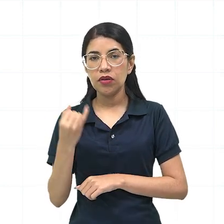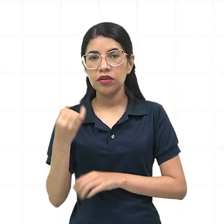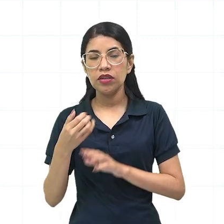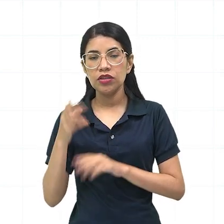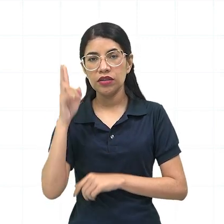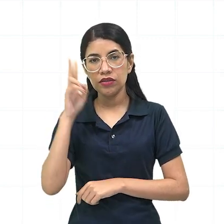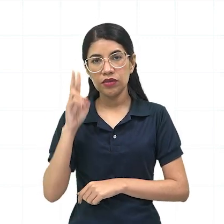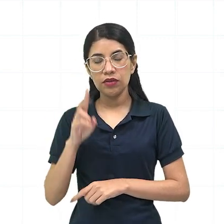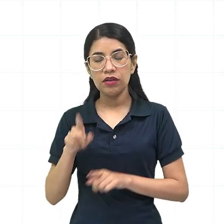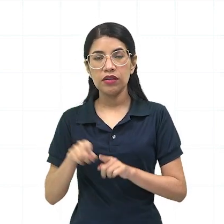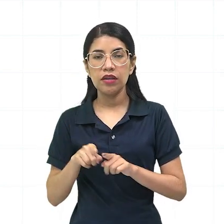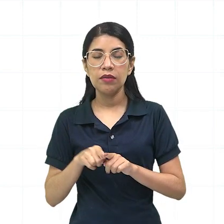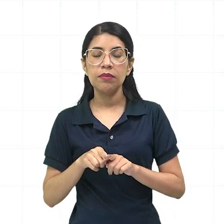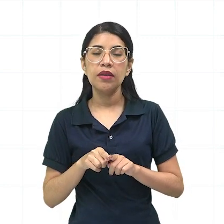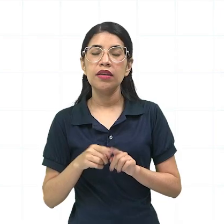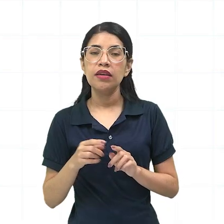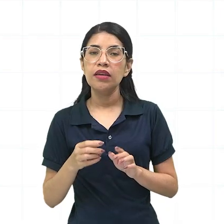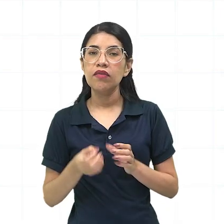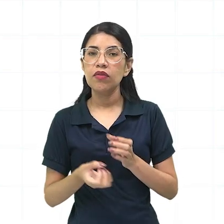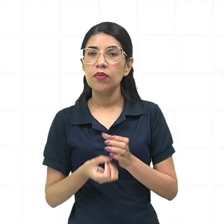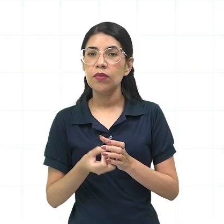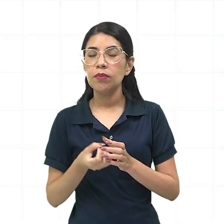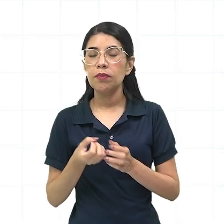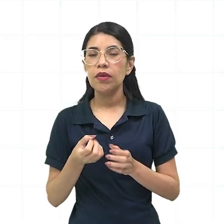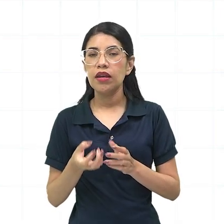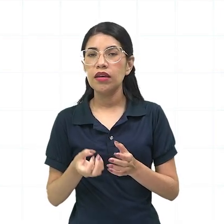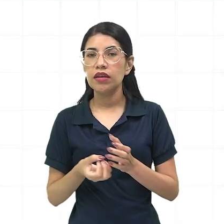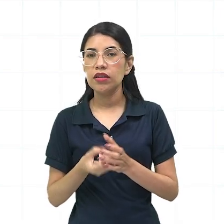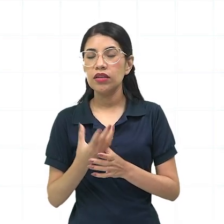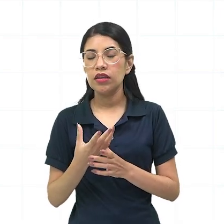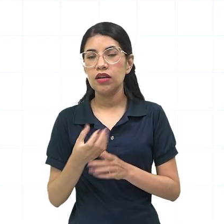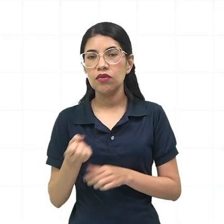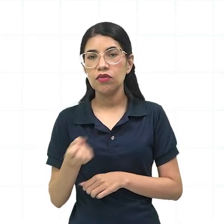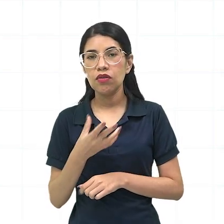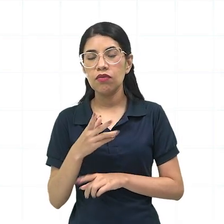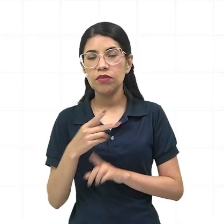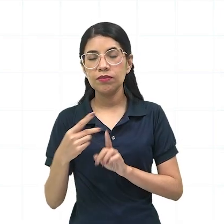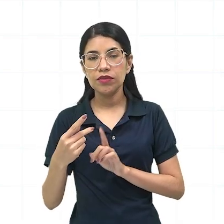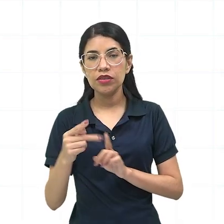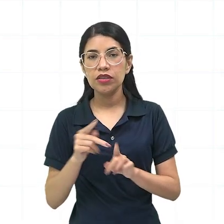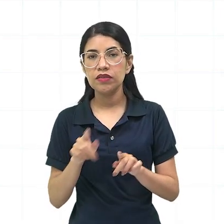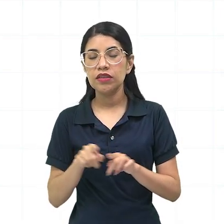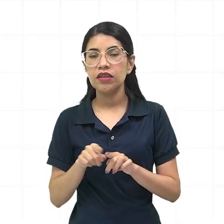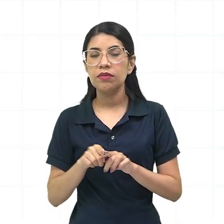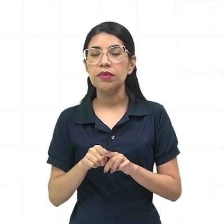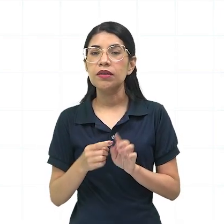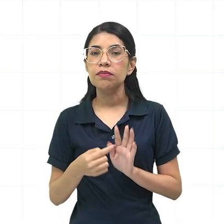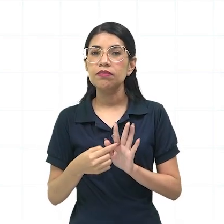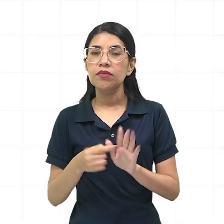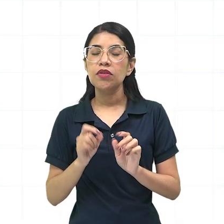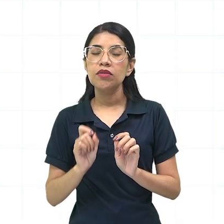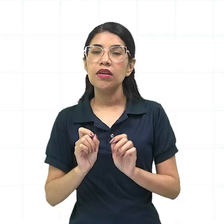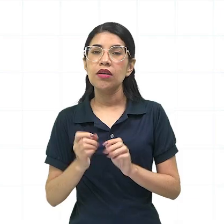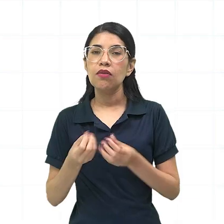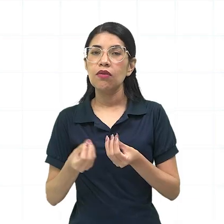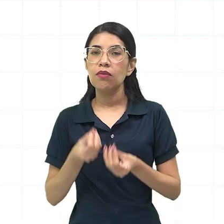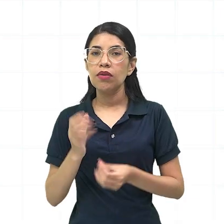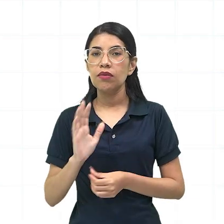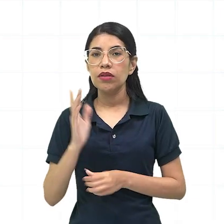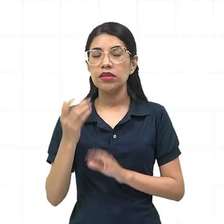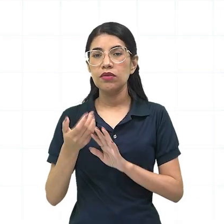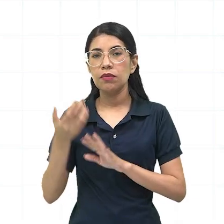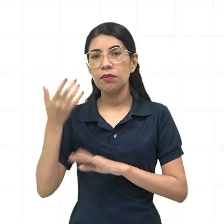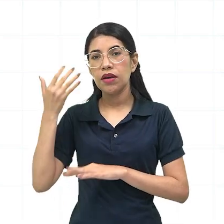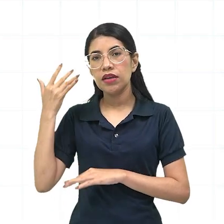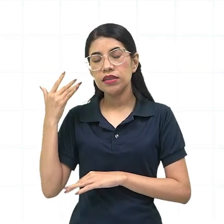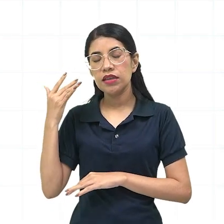peças, elas elaboram outras perspectivas e, respectivamente, passam a contar o quê? O passado e